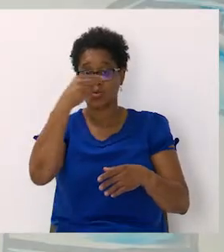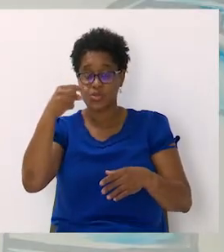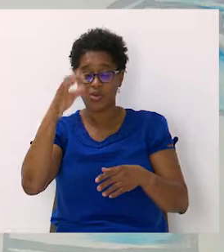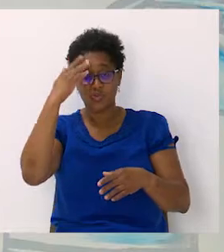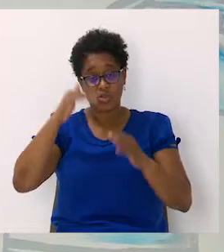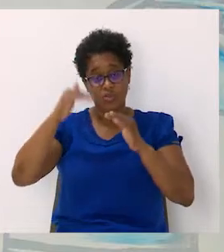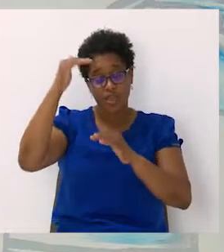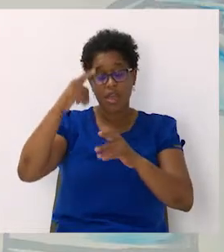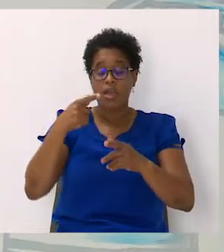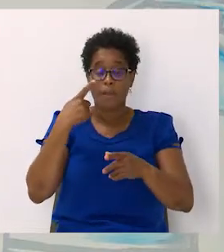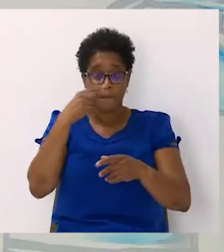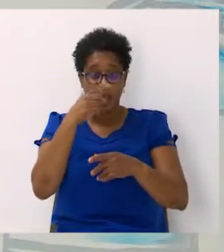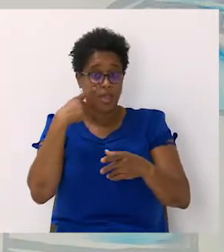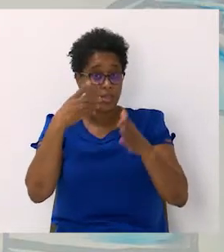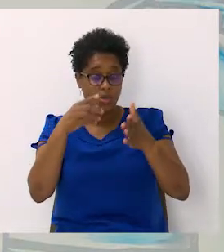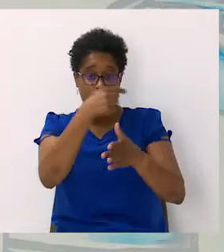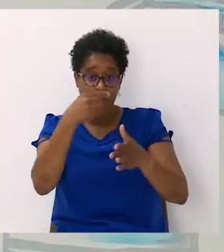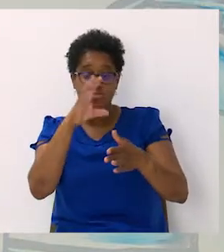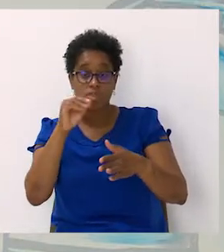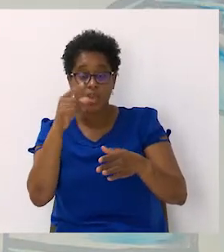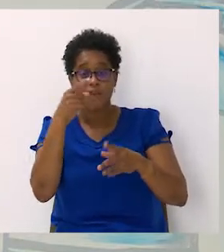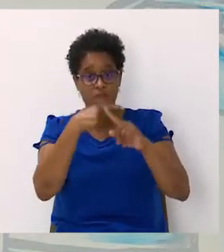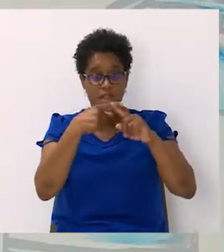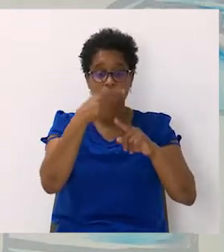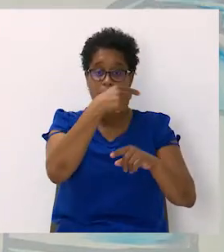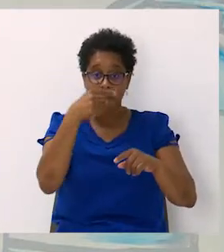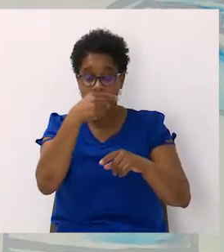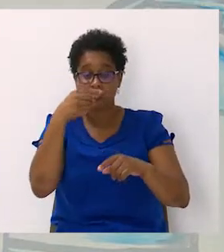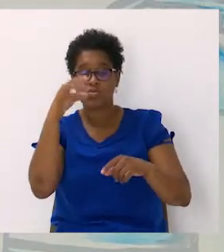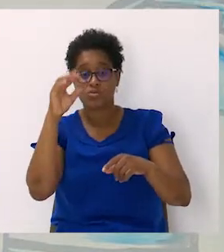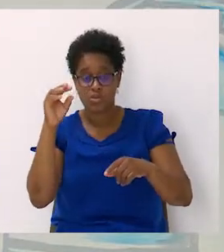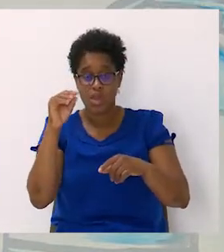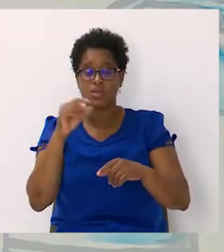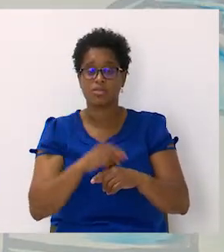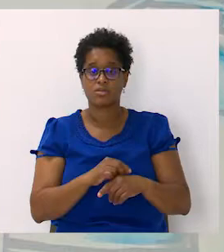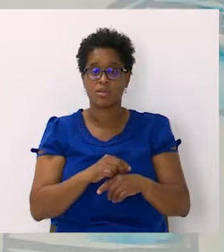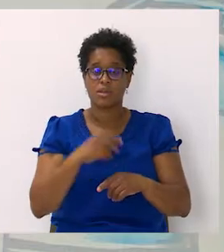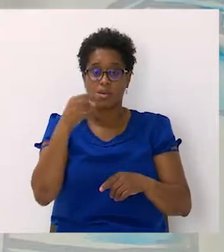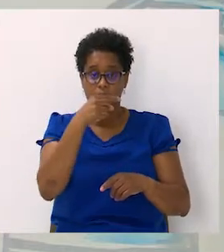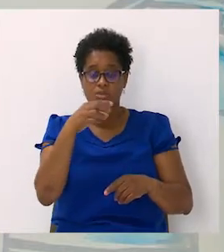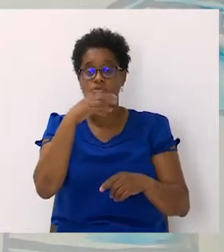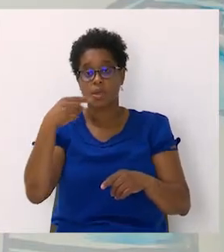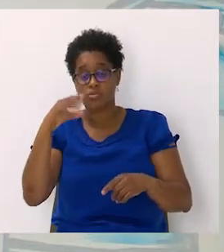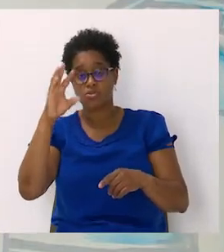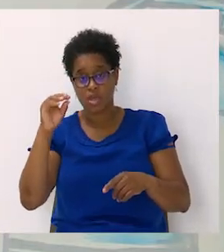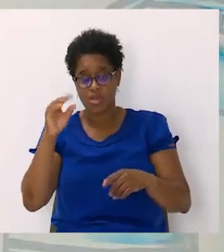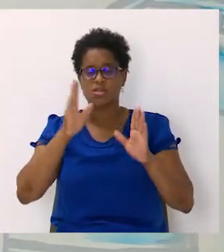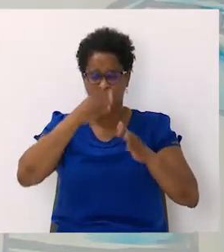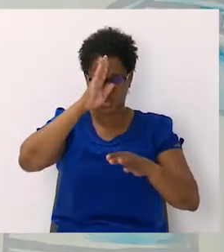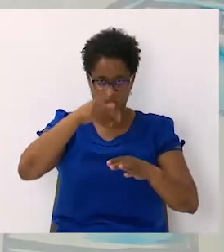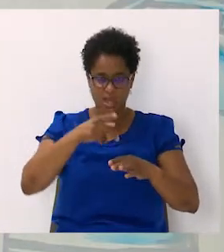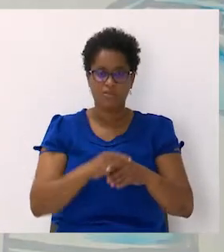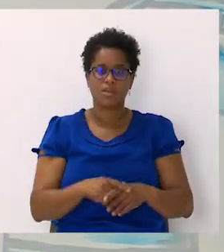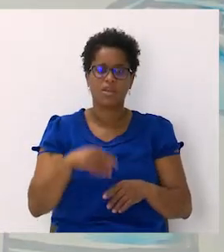Atenção! É menos 10, menos 10. Atenção! Atenção com esse sinal aqui. Menos 10. E já sabem